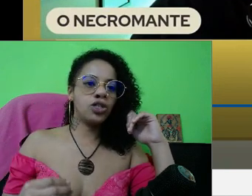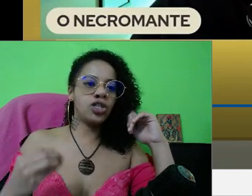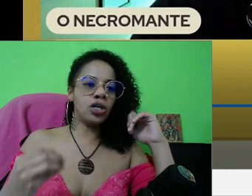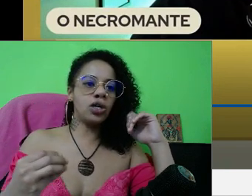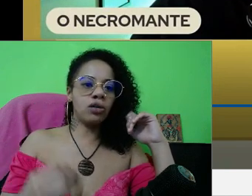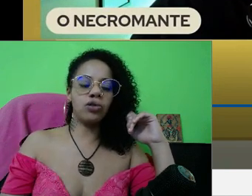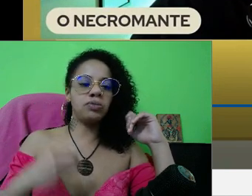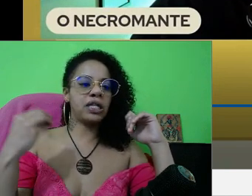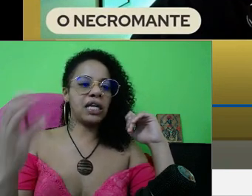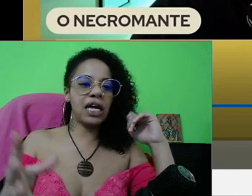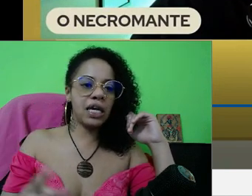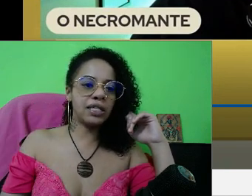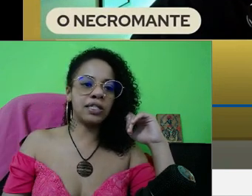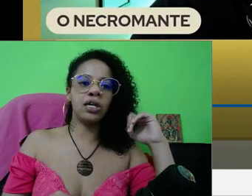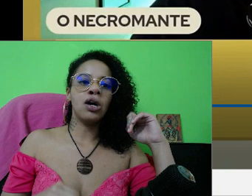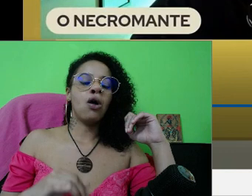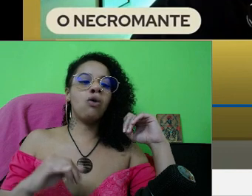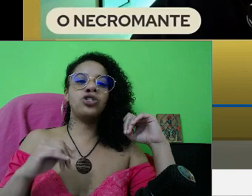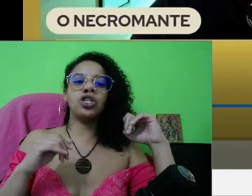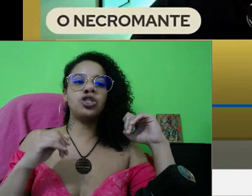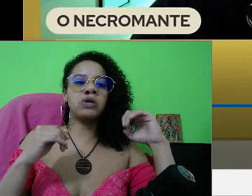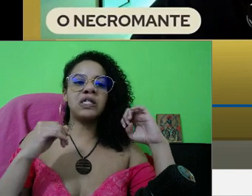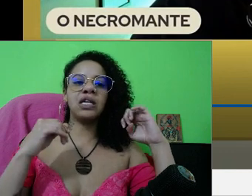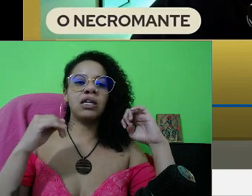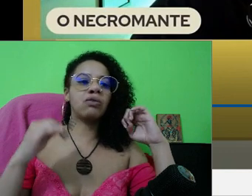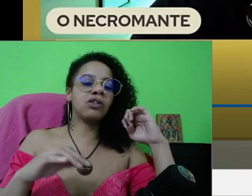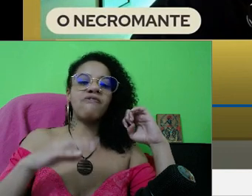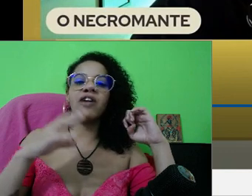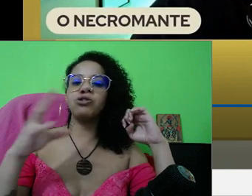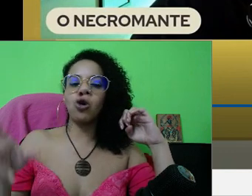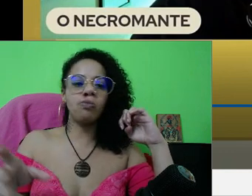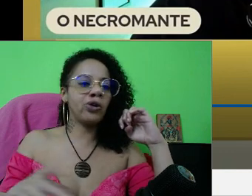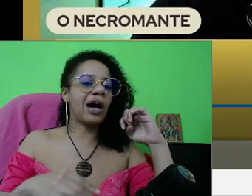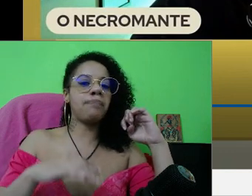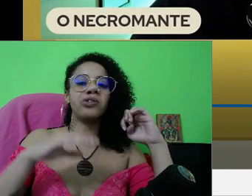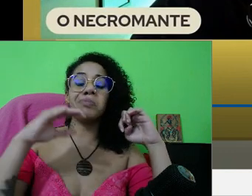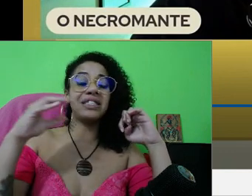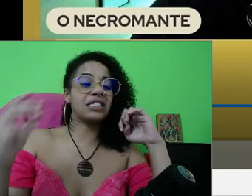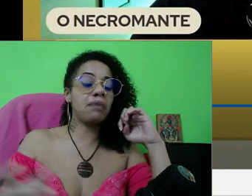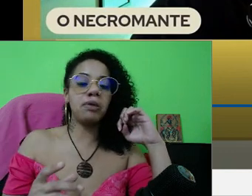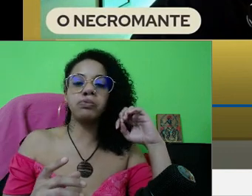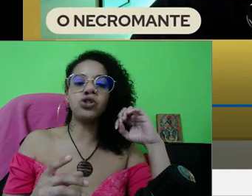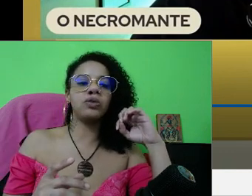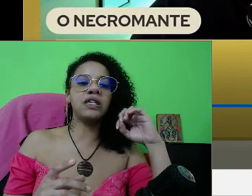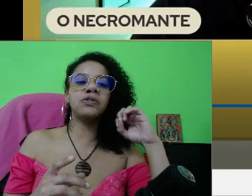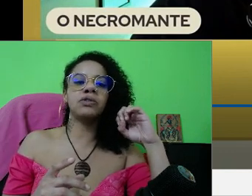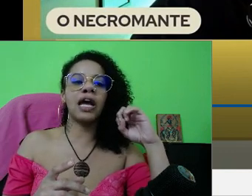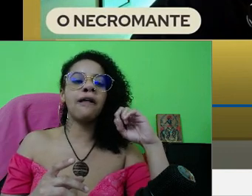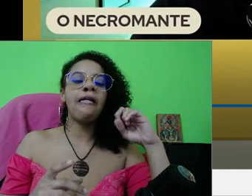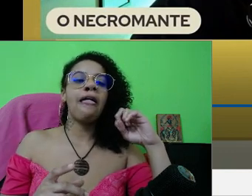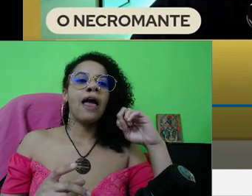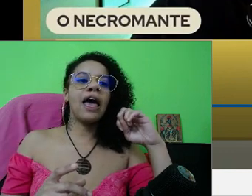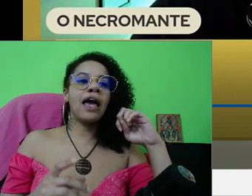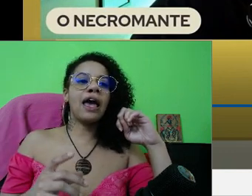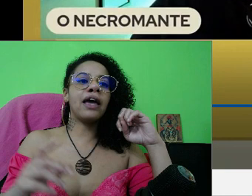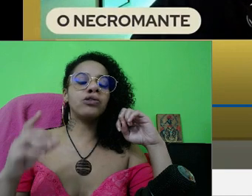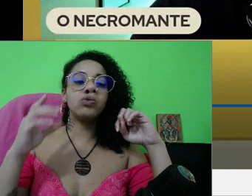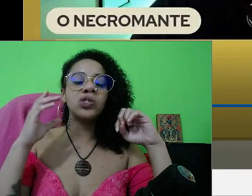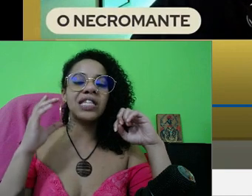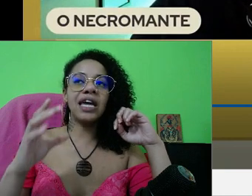falei de 2013 ou de tipo assim quando eu falo de como no Hype Eu também sempre puxo isso né